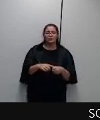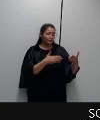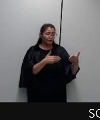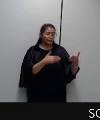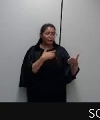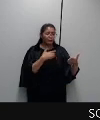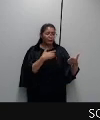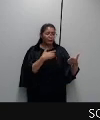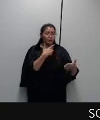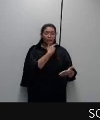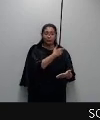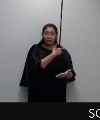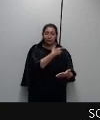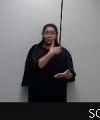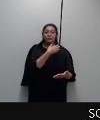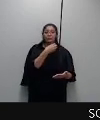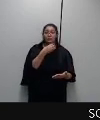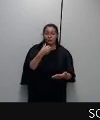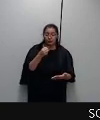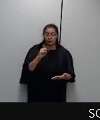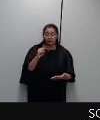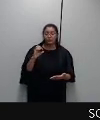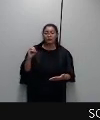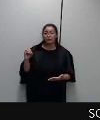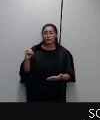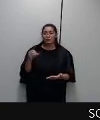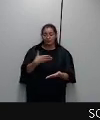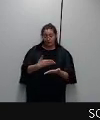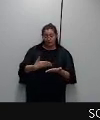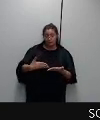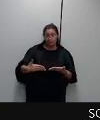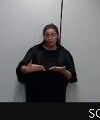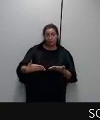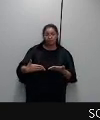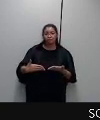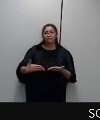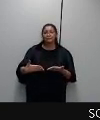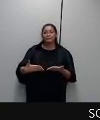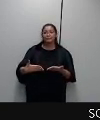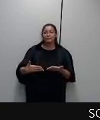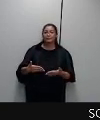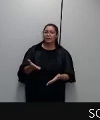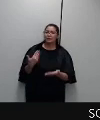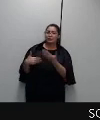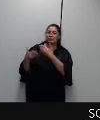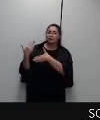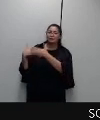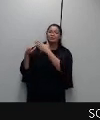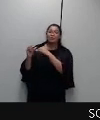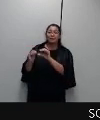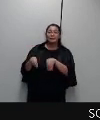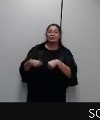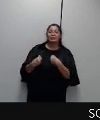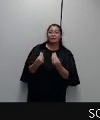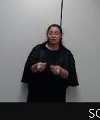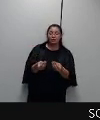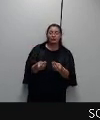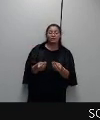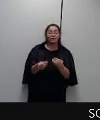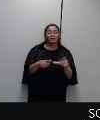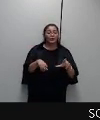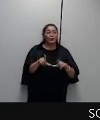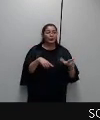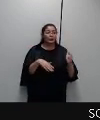entendeu que o fundamento no princípio da isonomia a Conceição que a concessão anteriormente dada ao cartório da 1ª circunscrição